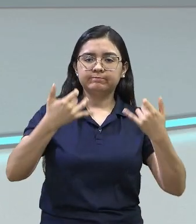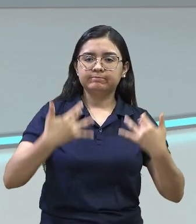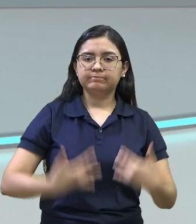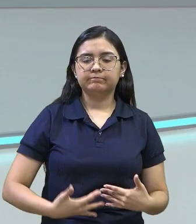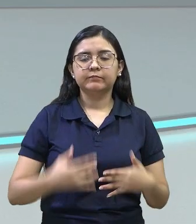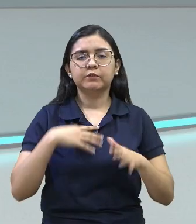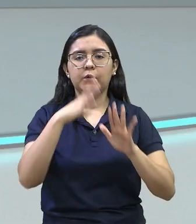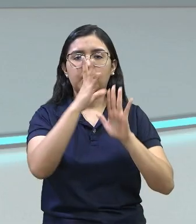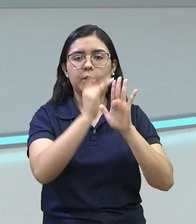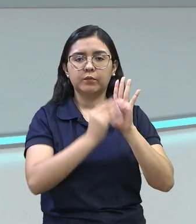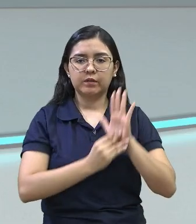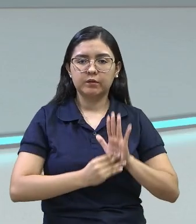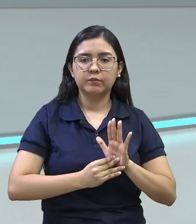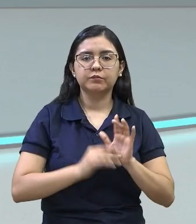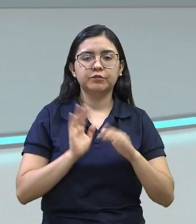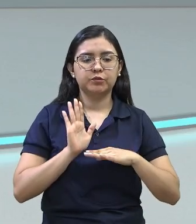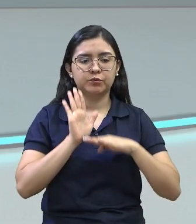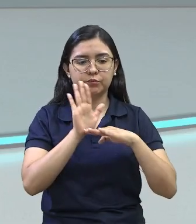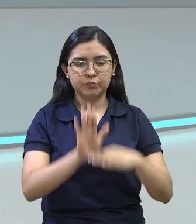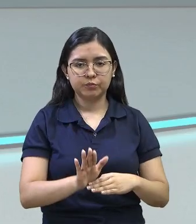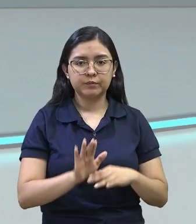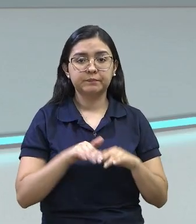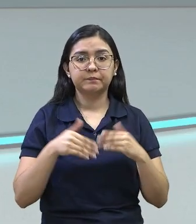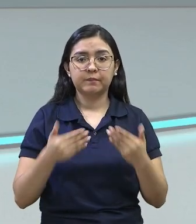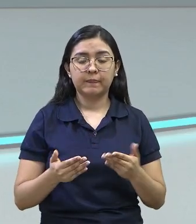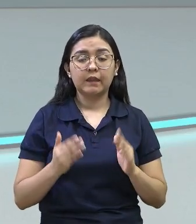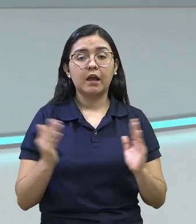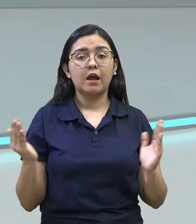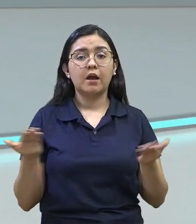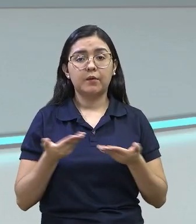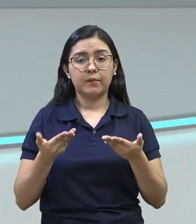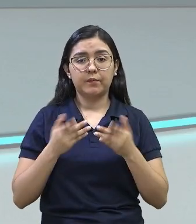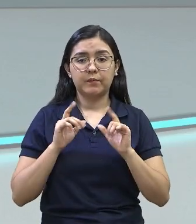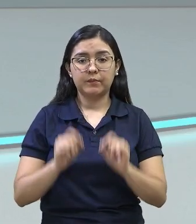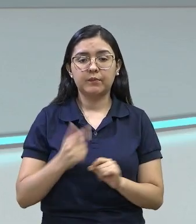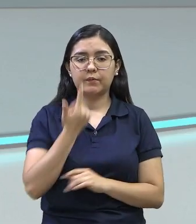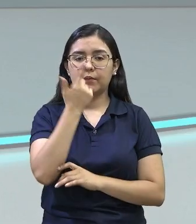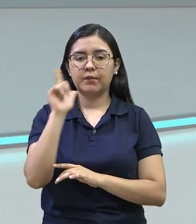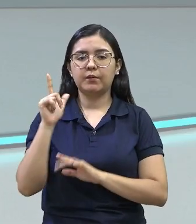esse conteúdo de primeiros socorros, nós fomos então para